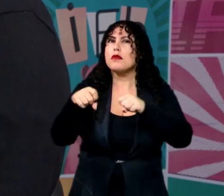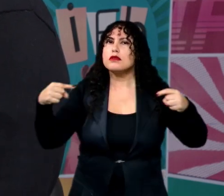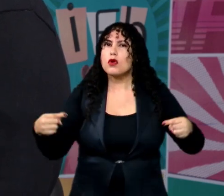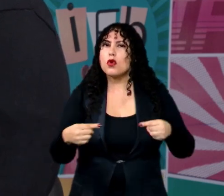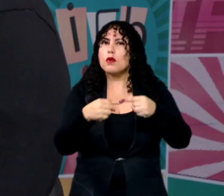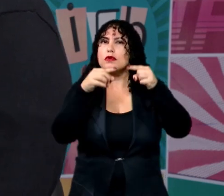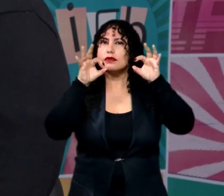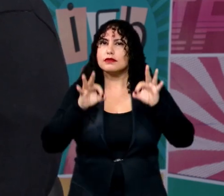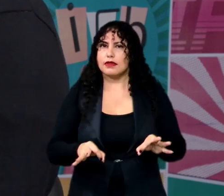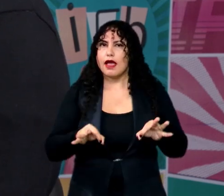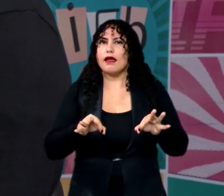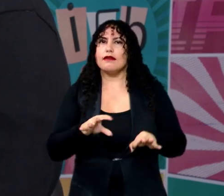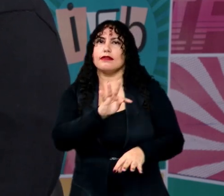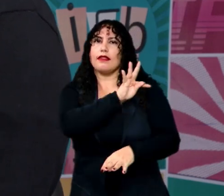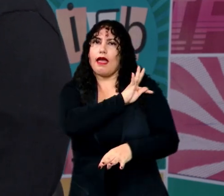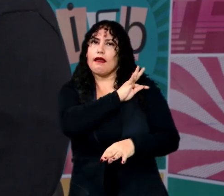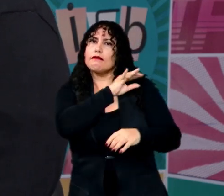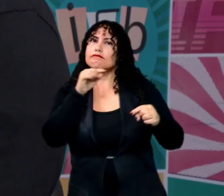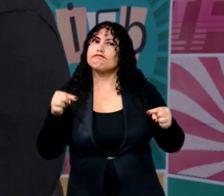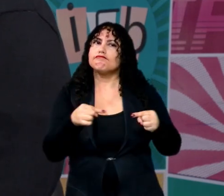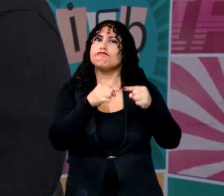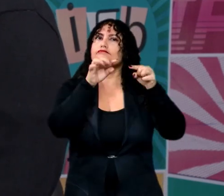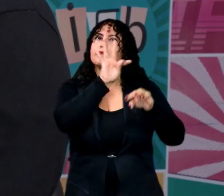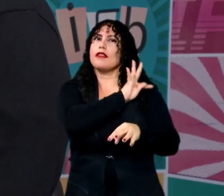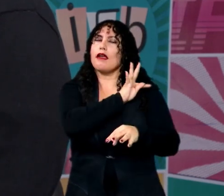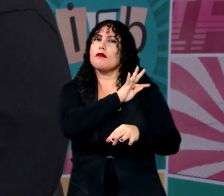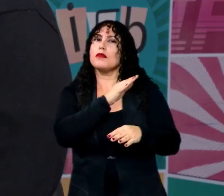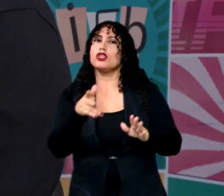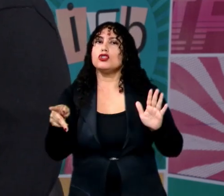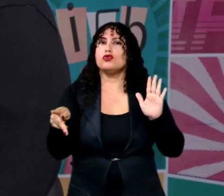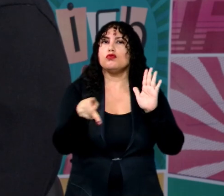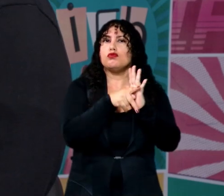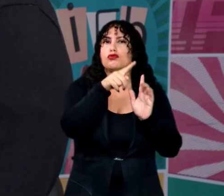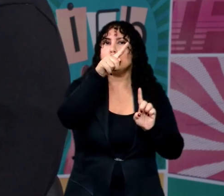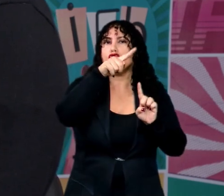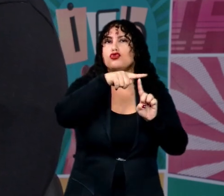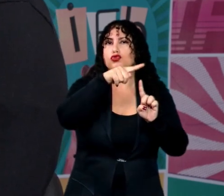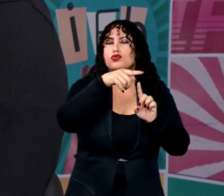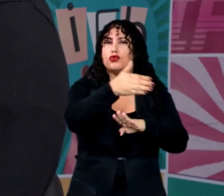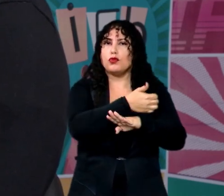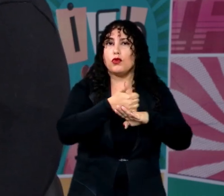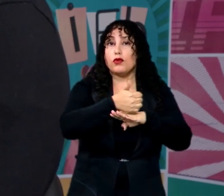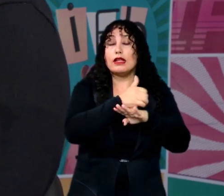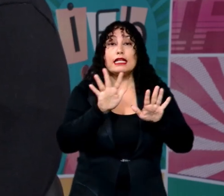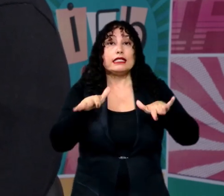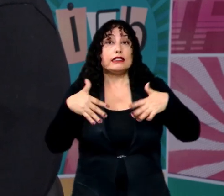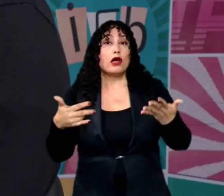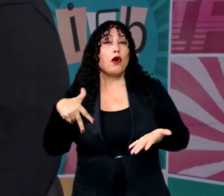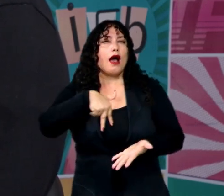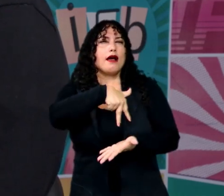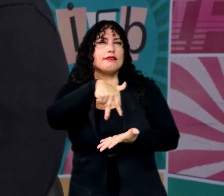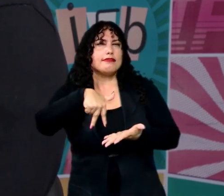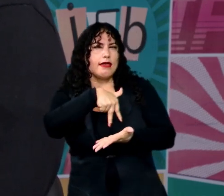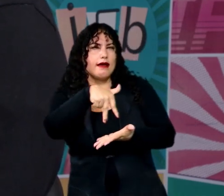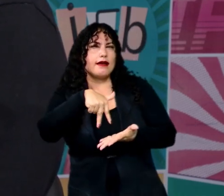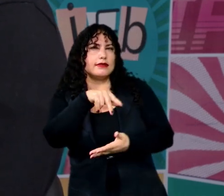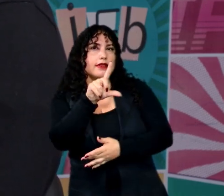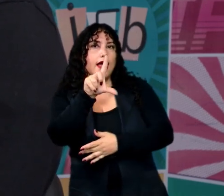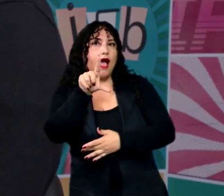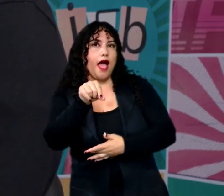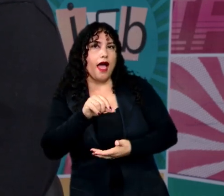adequada, formação técnica adequada para esse tipo de profissional, né? Então, a dança geralmente